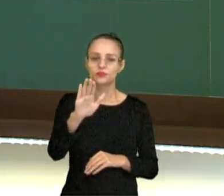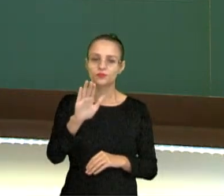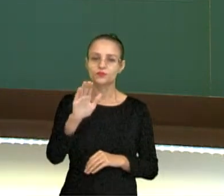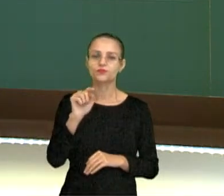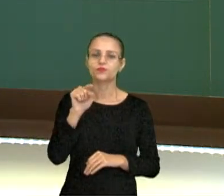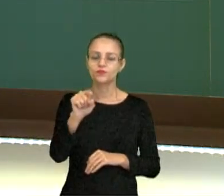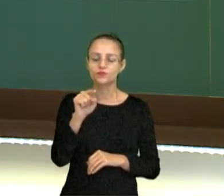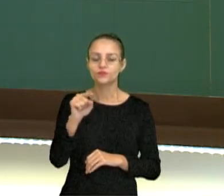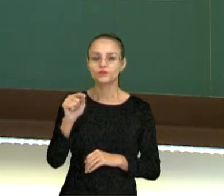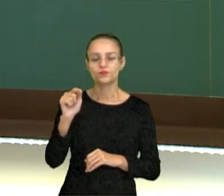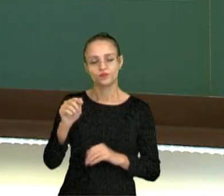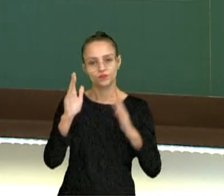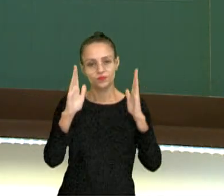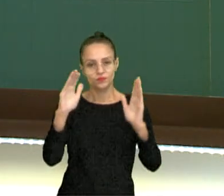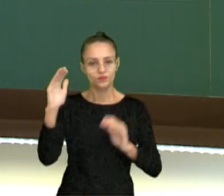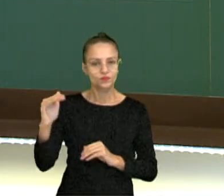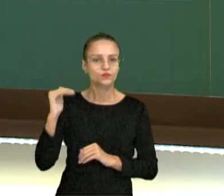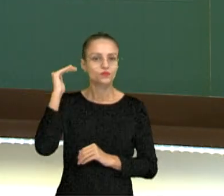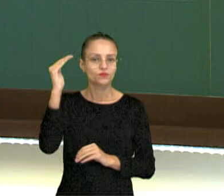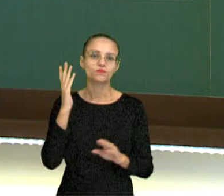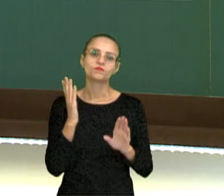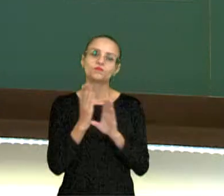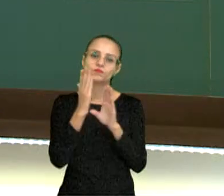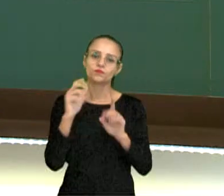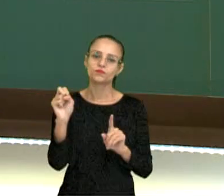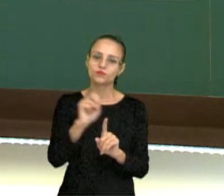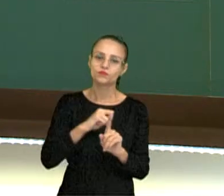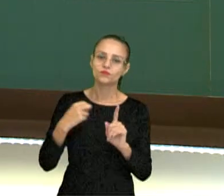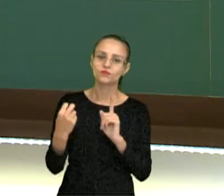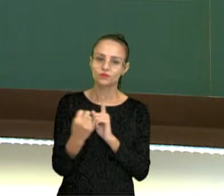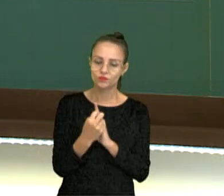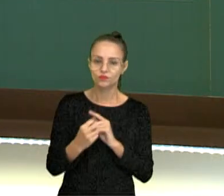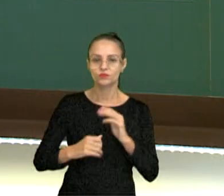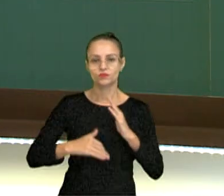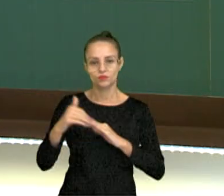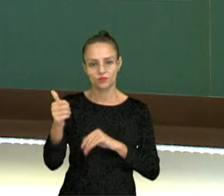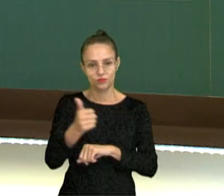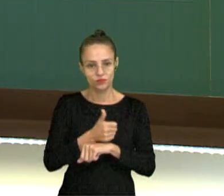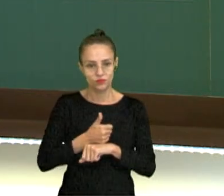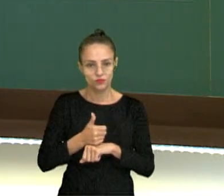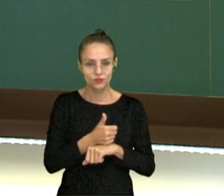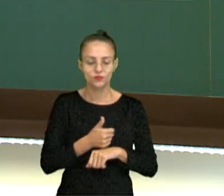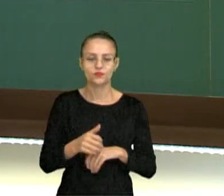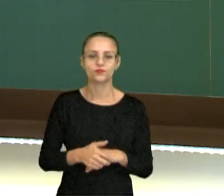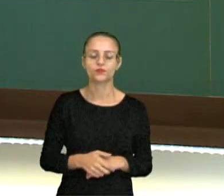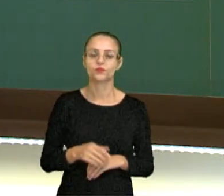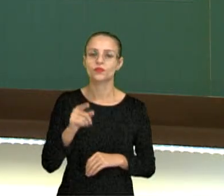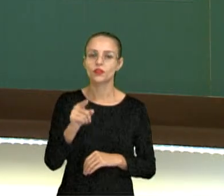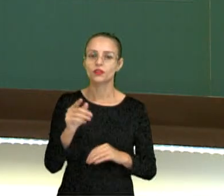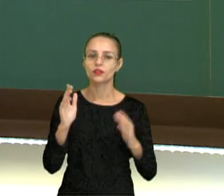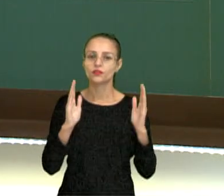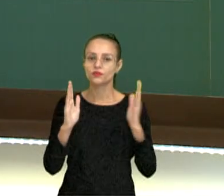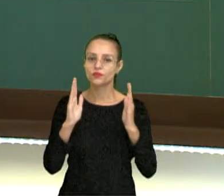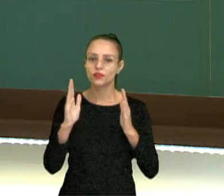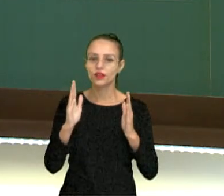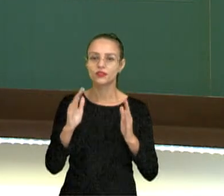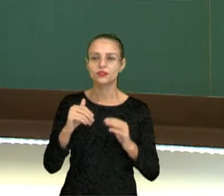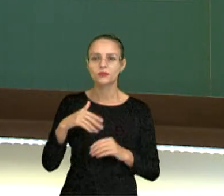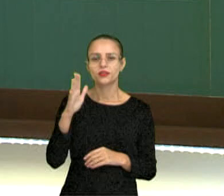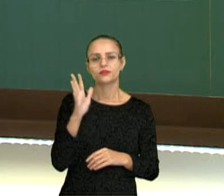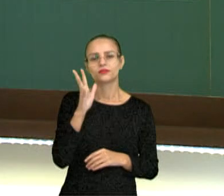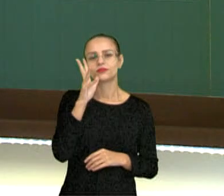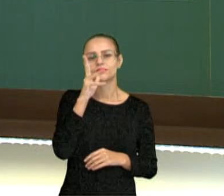aqui acontece muito pelas questões sociais e profissionais. É a fase mais